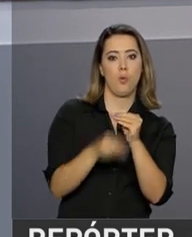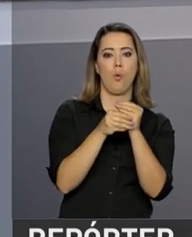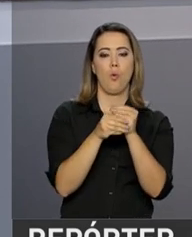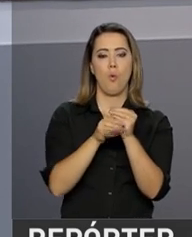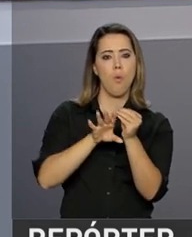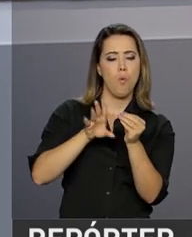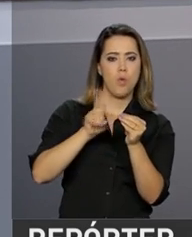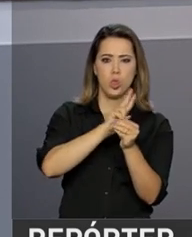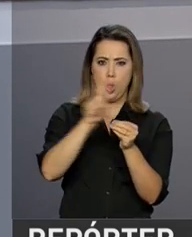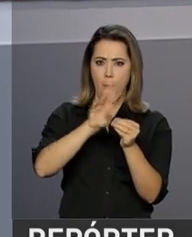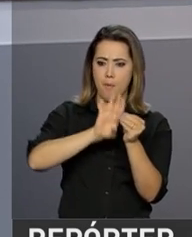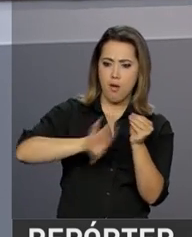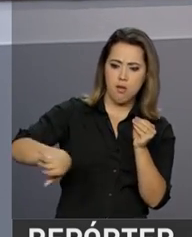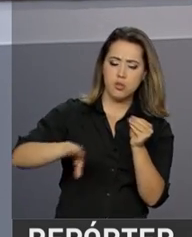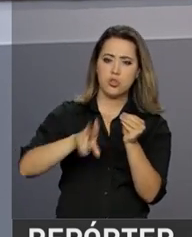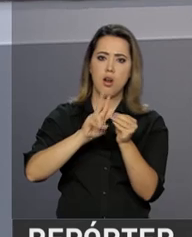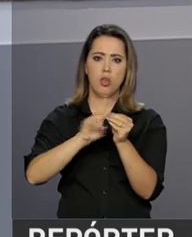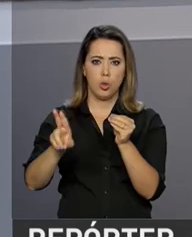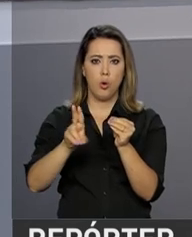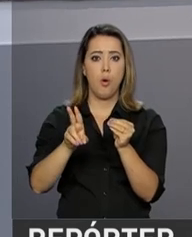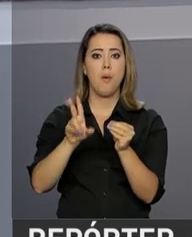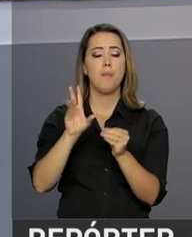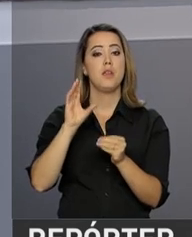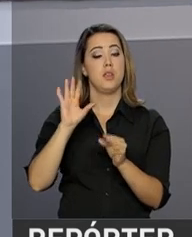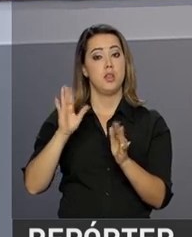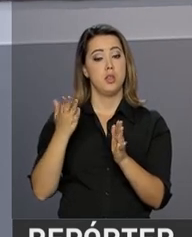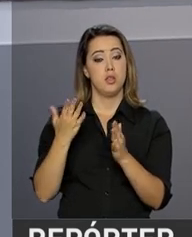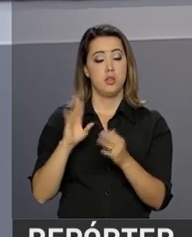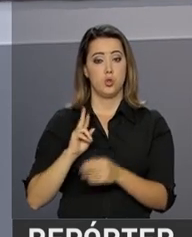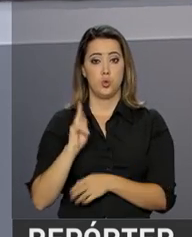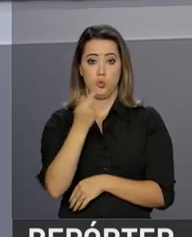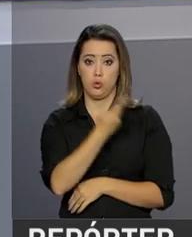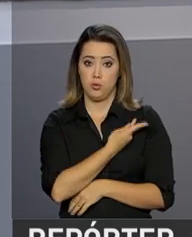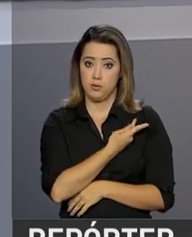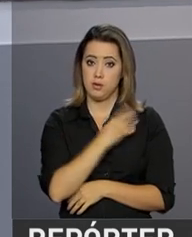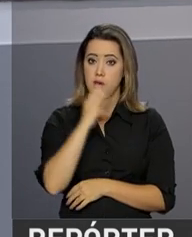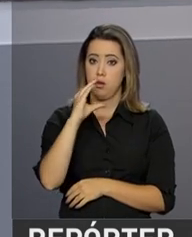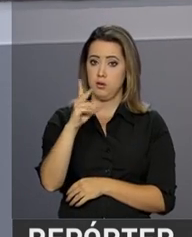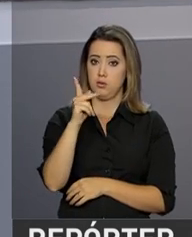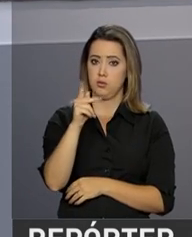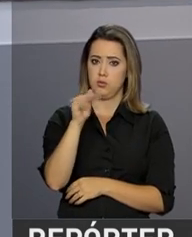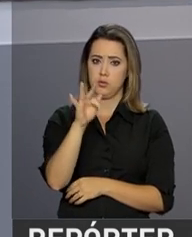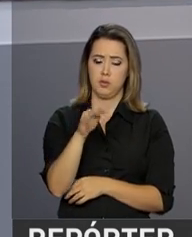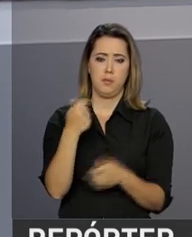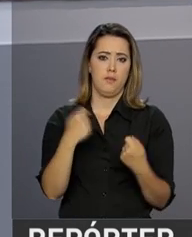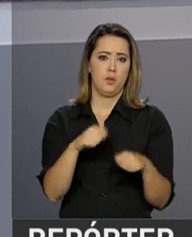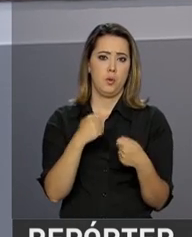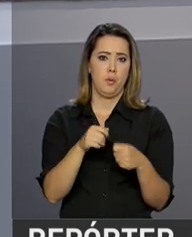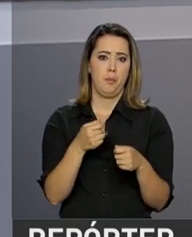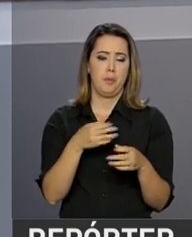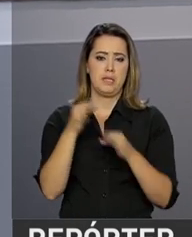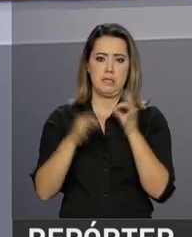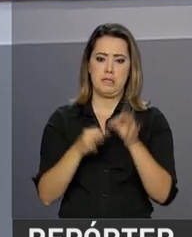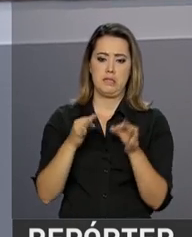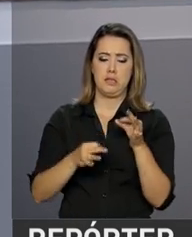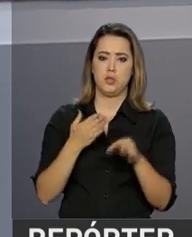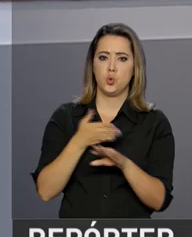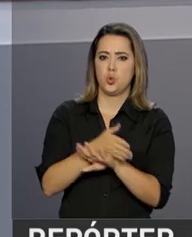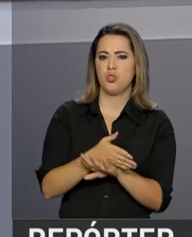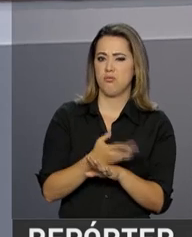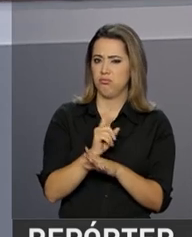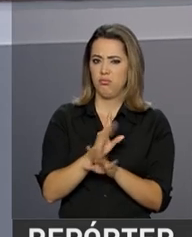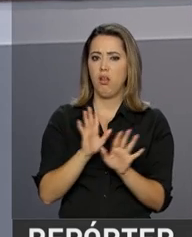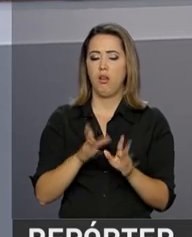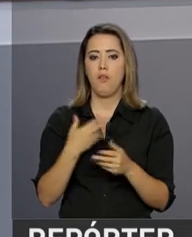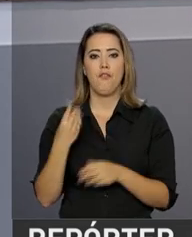exclusão de nome social no CPF de forma rápida e fácil sem necessidade de uma ordem judicial vida